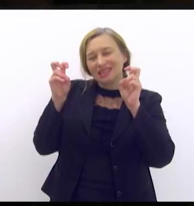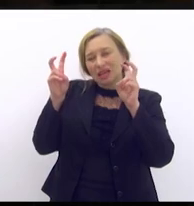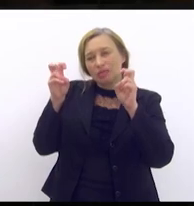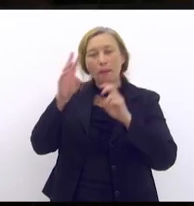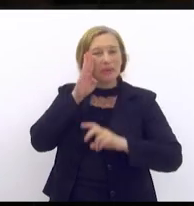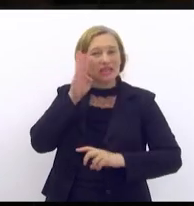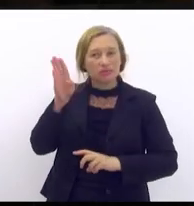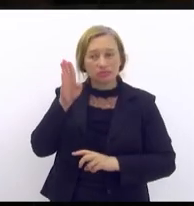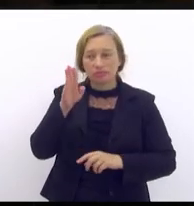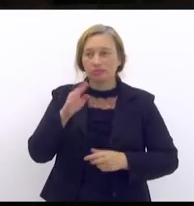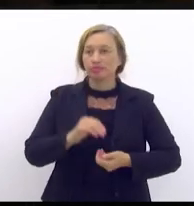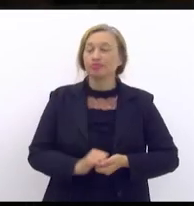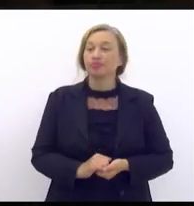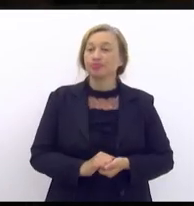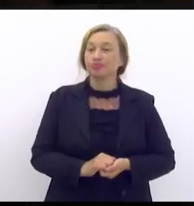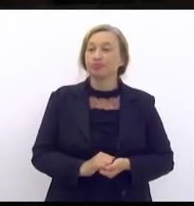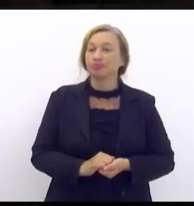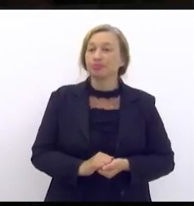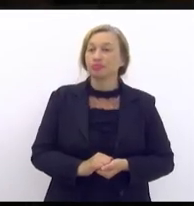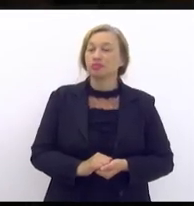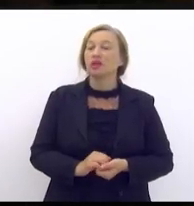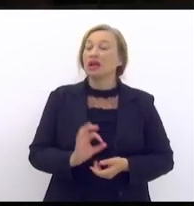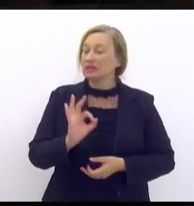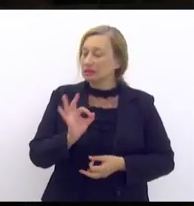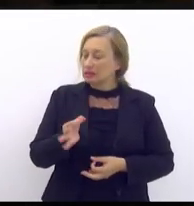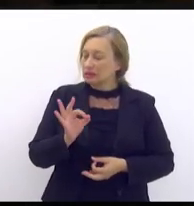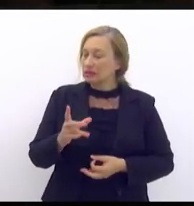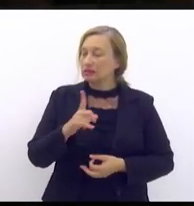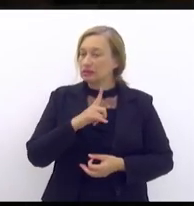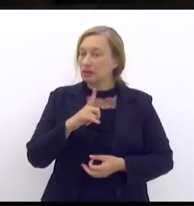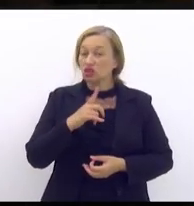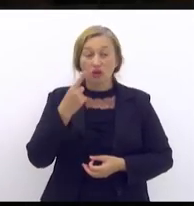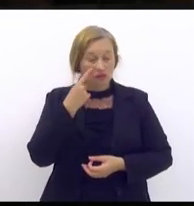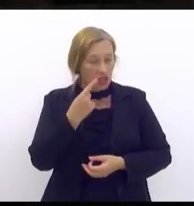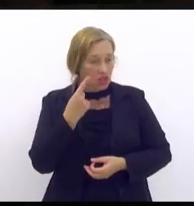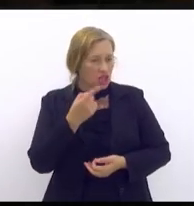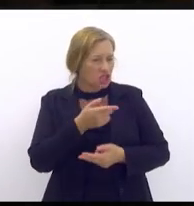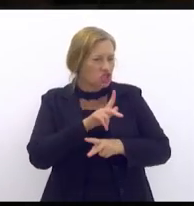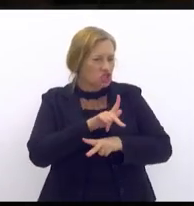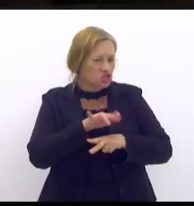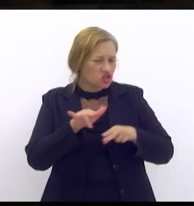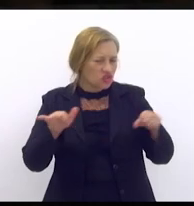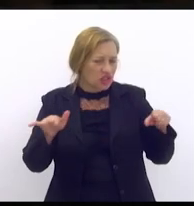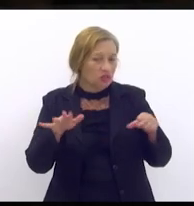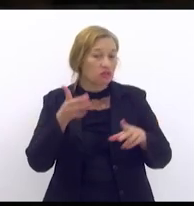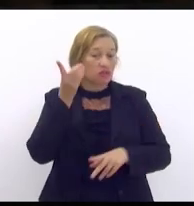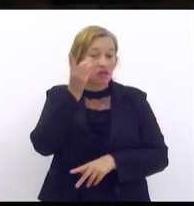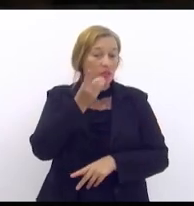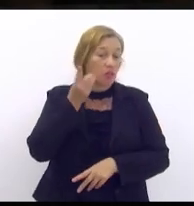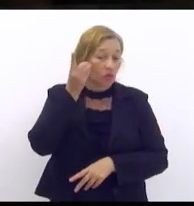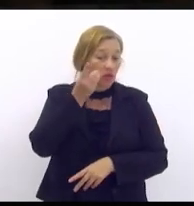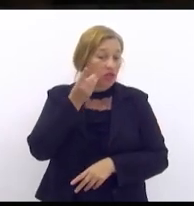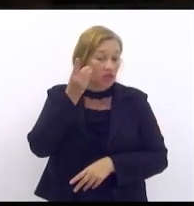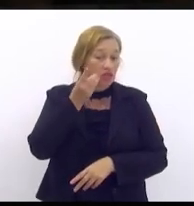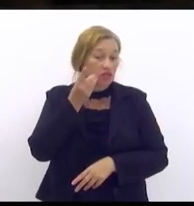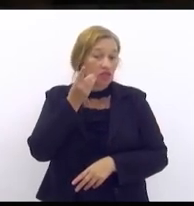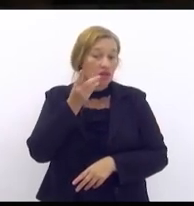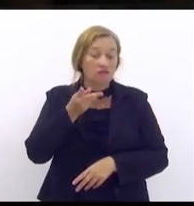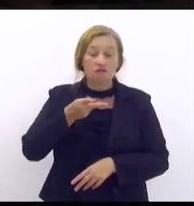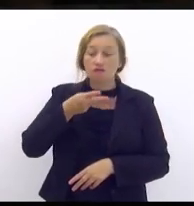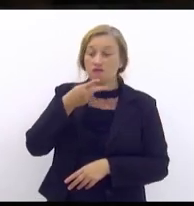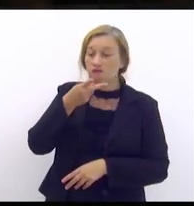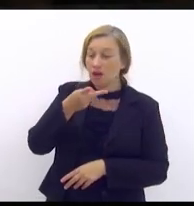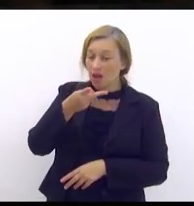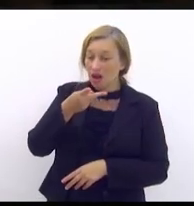recorrente. E ela tem toda a razão. Eu já vi aqui diversos deputados se